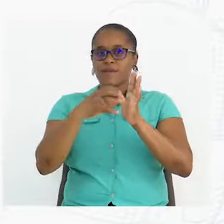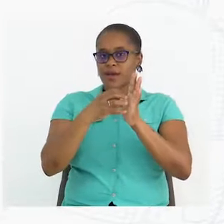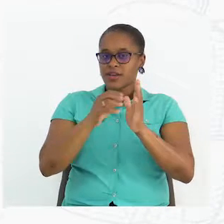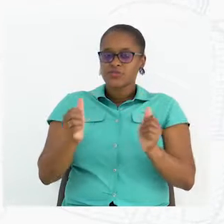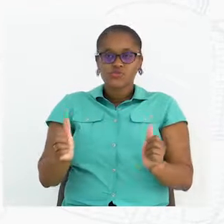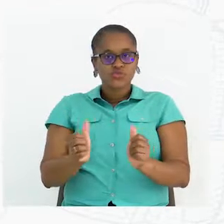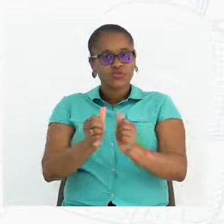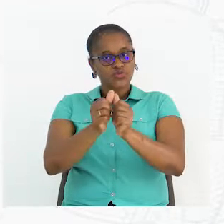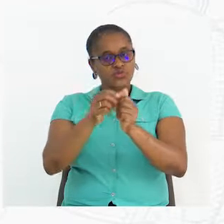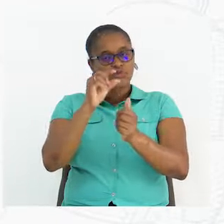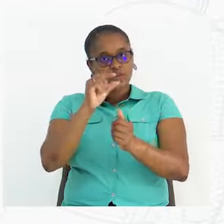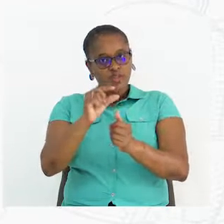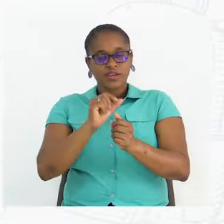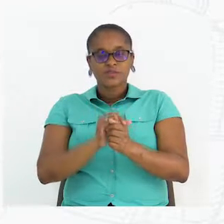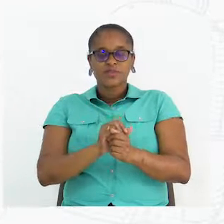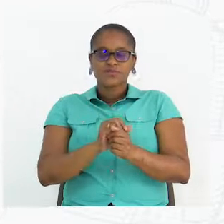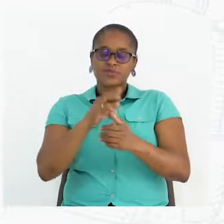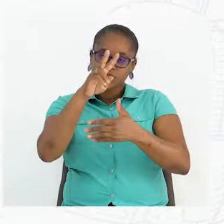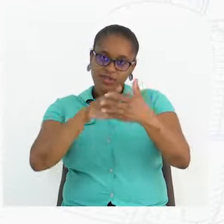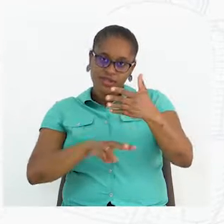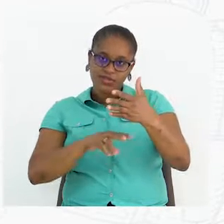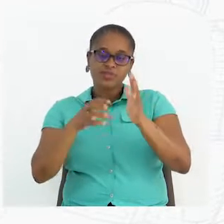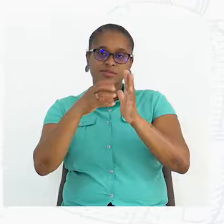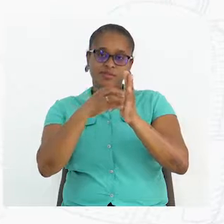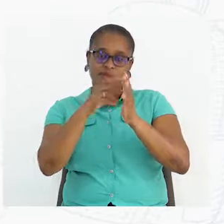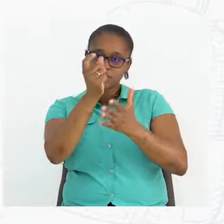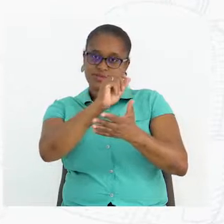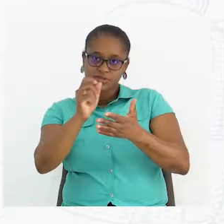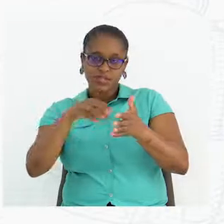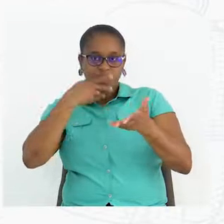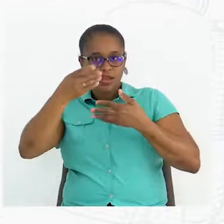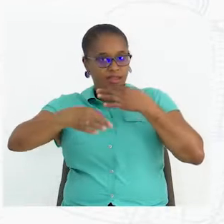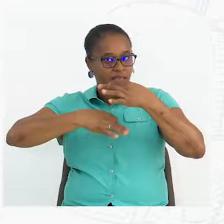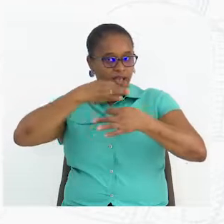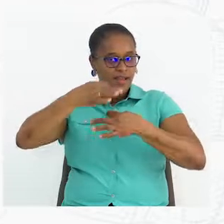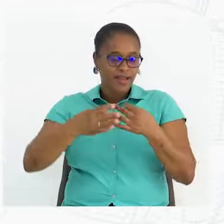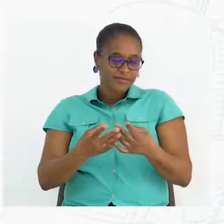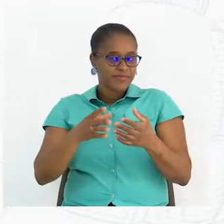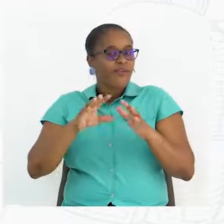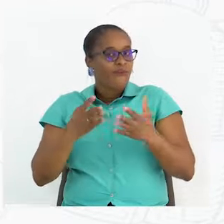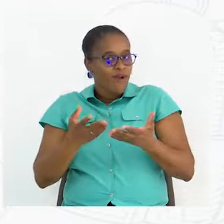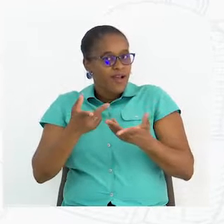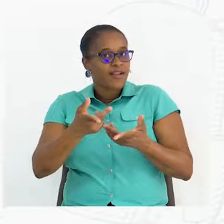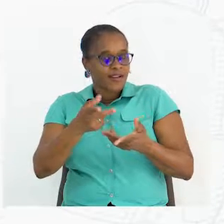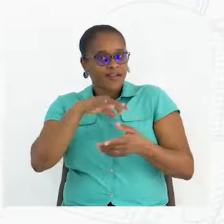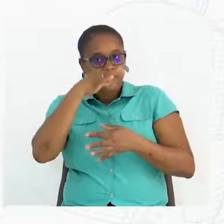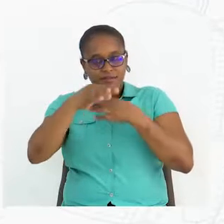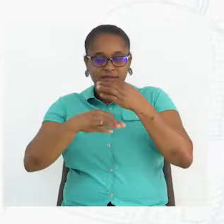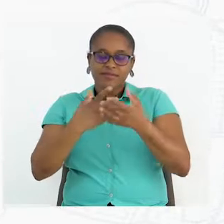textos, legenda, o diálogo, através da qual é narrada uma